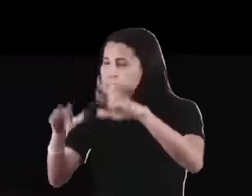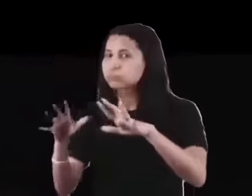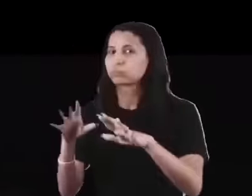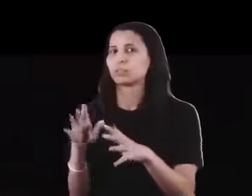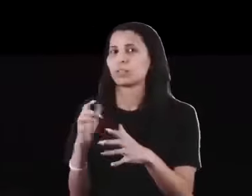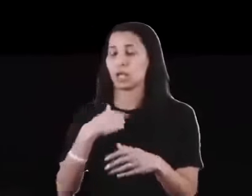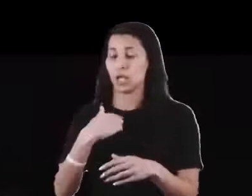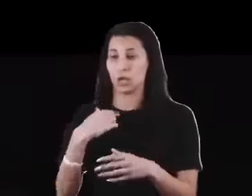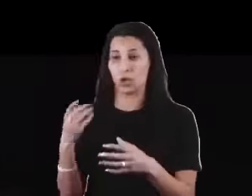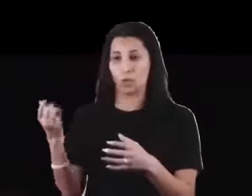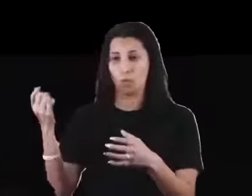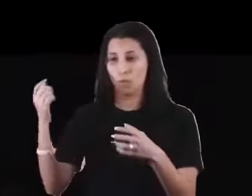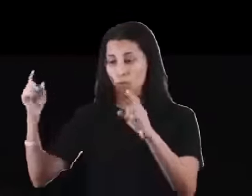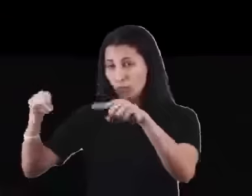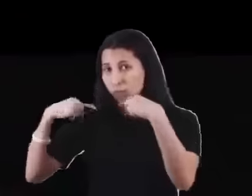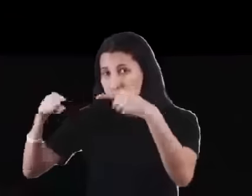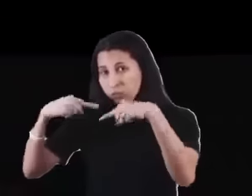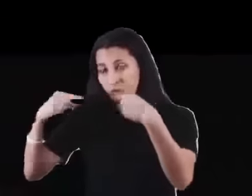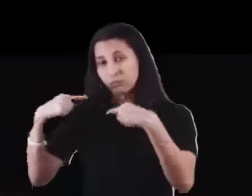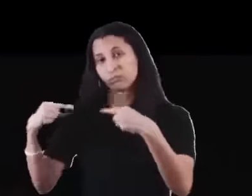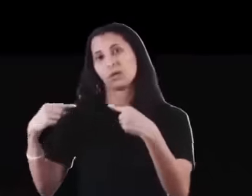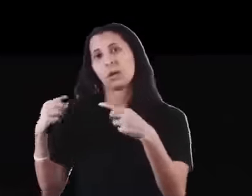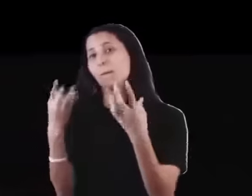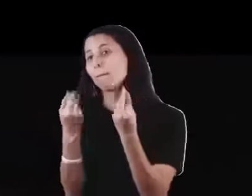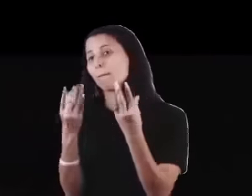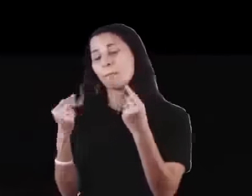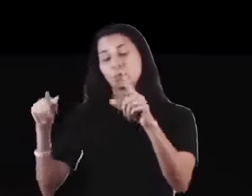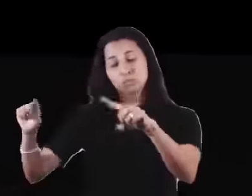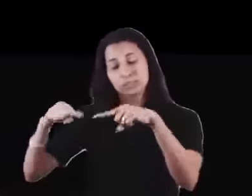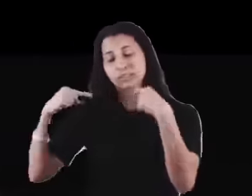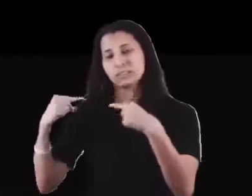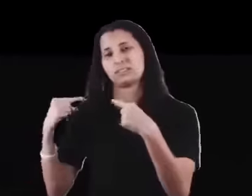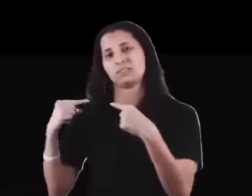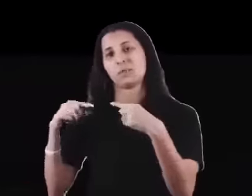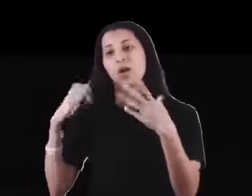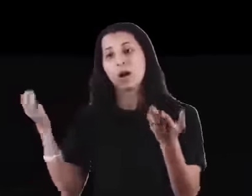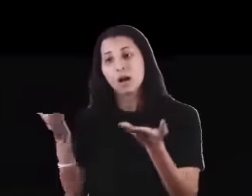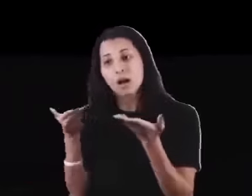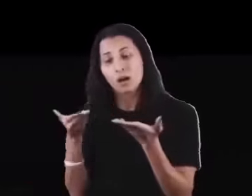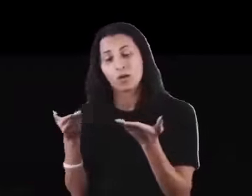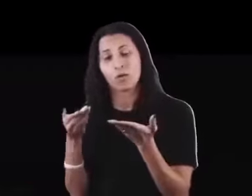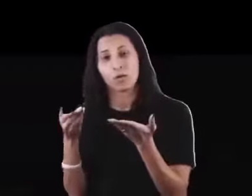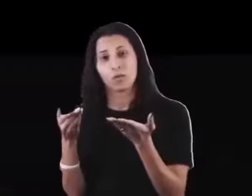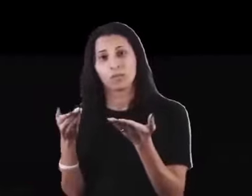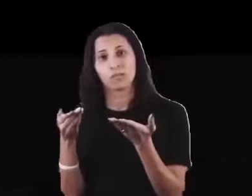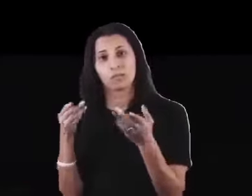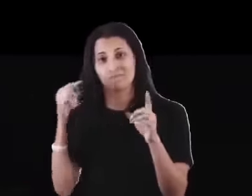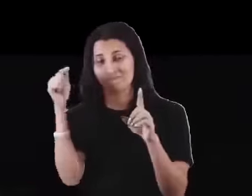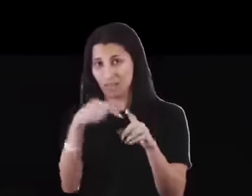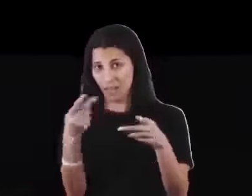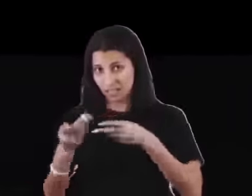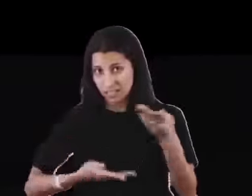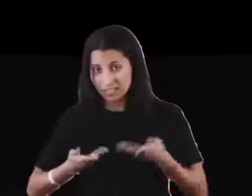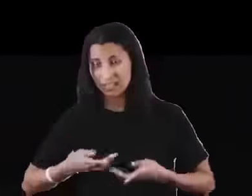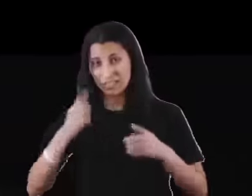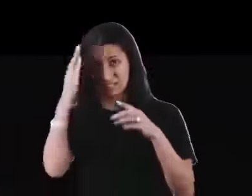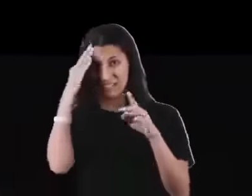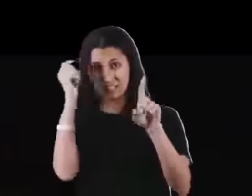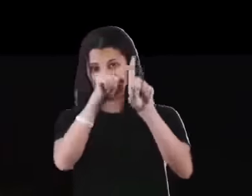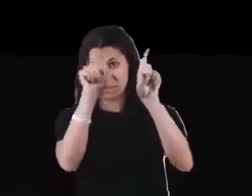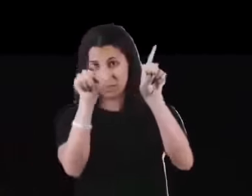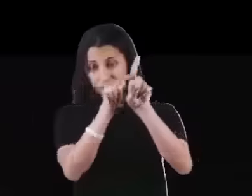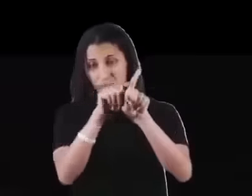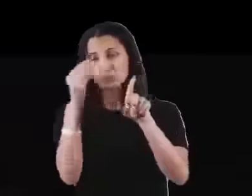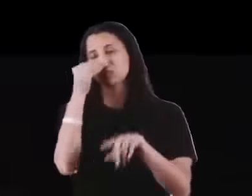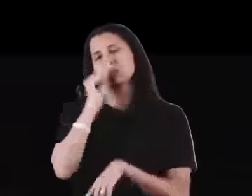afronta que eu venho sofrendo coloquei minha servem seus braços e agora que ela sabe que engravidou despreza-me que o